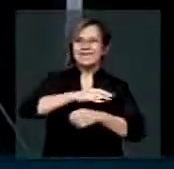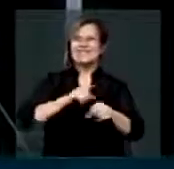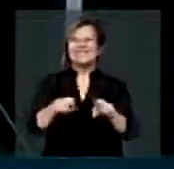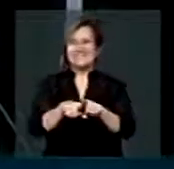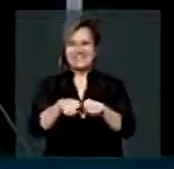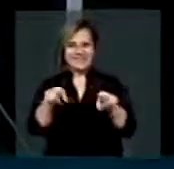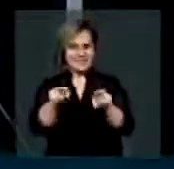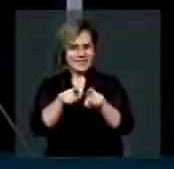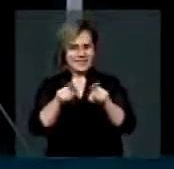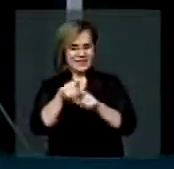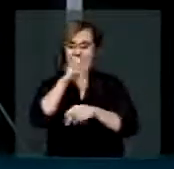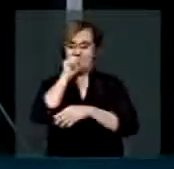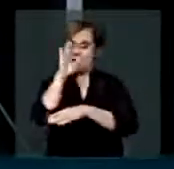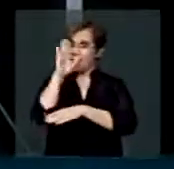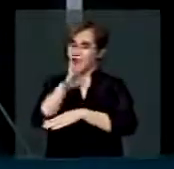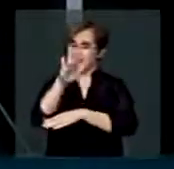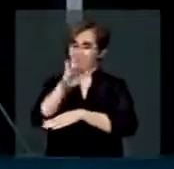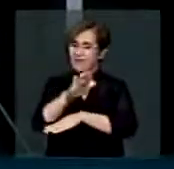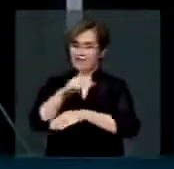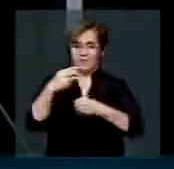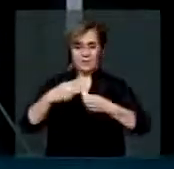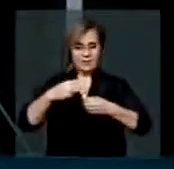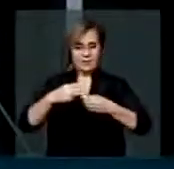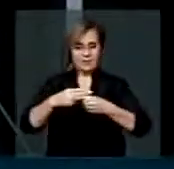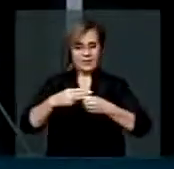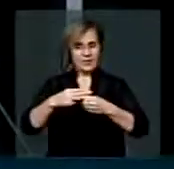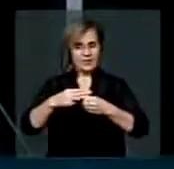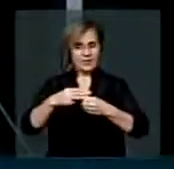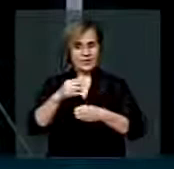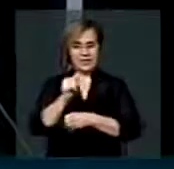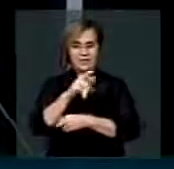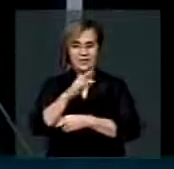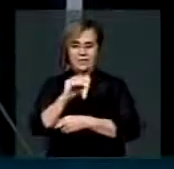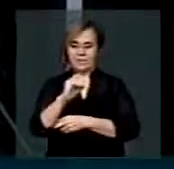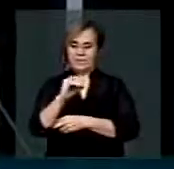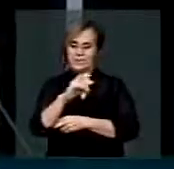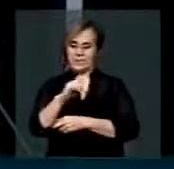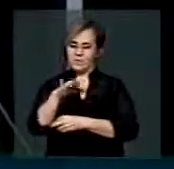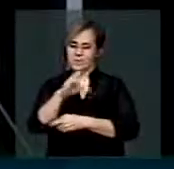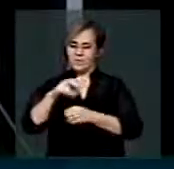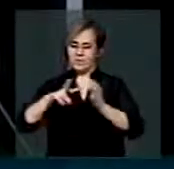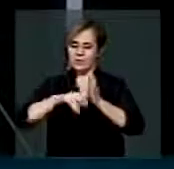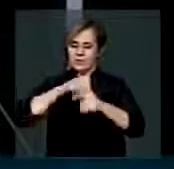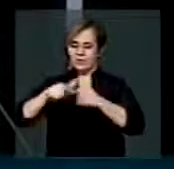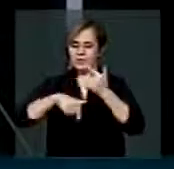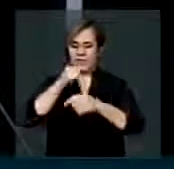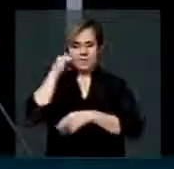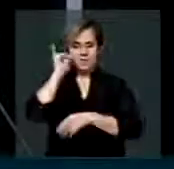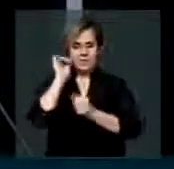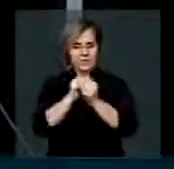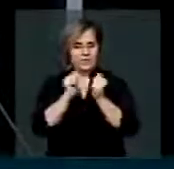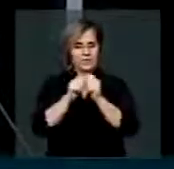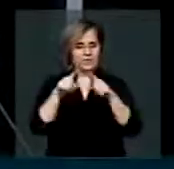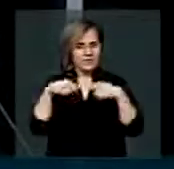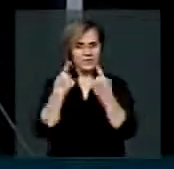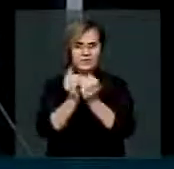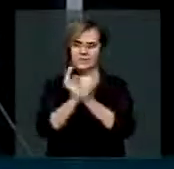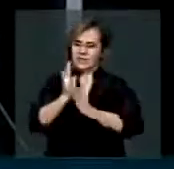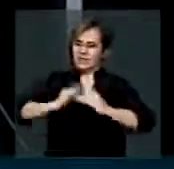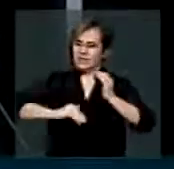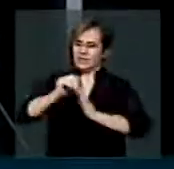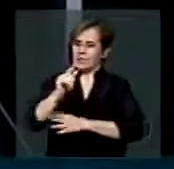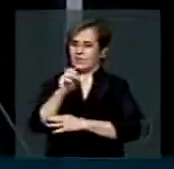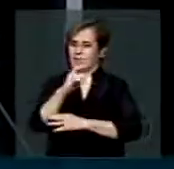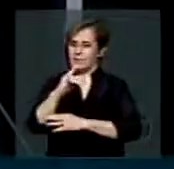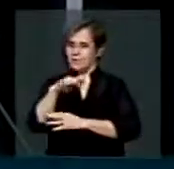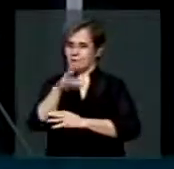Arame. E no sábado à tarde, no município de Barra do Corda, no Sindicato de Trabalhadores Rurais, reuni garimpeiros de Barra do